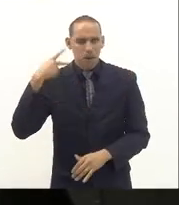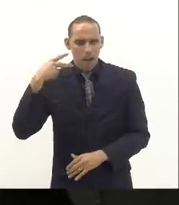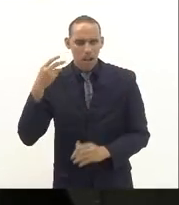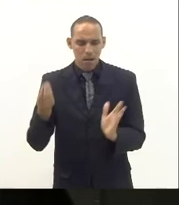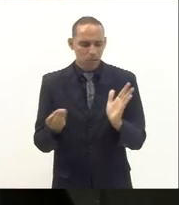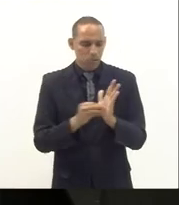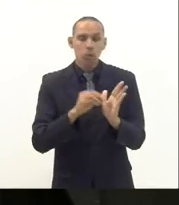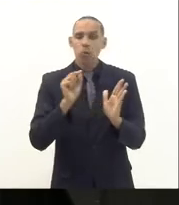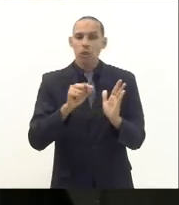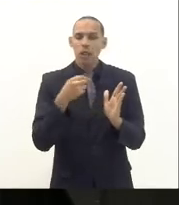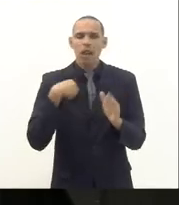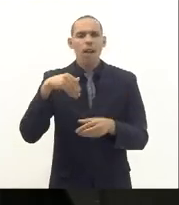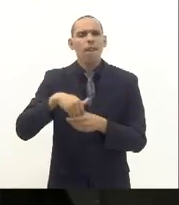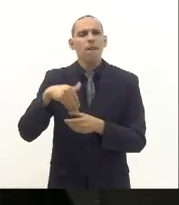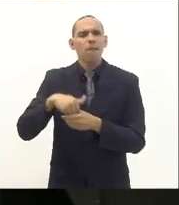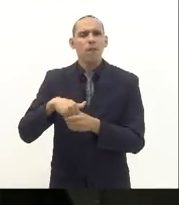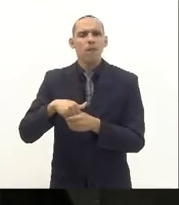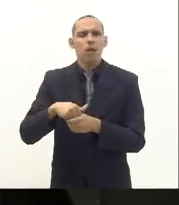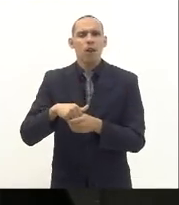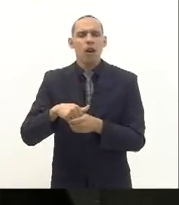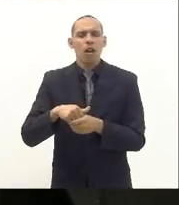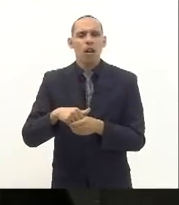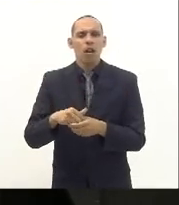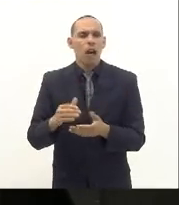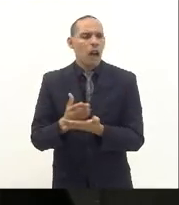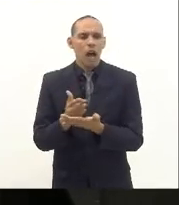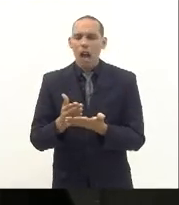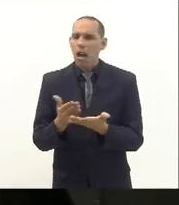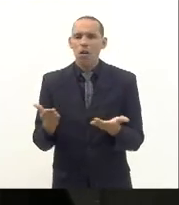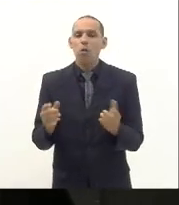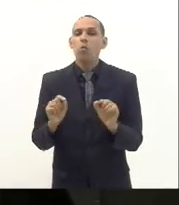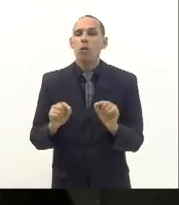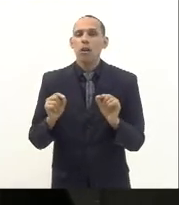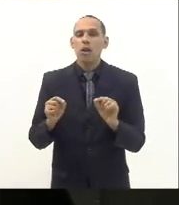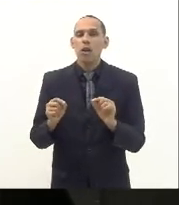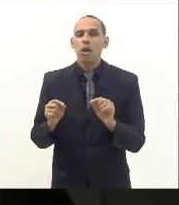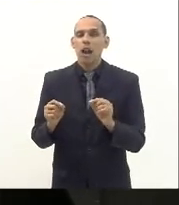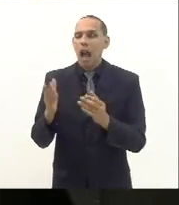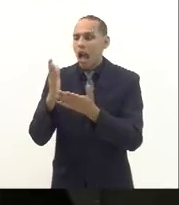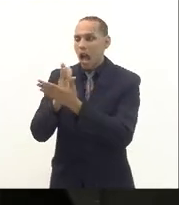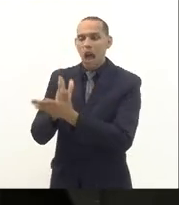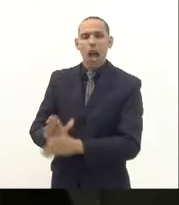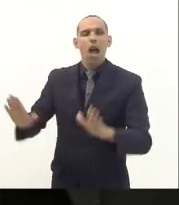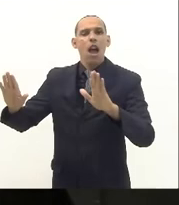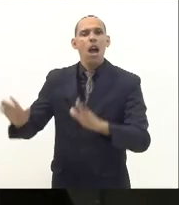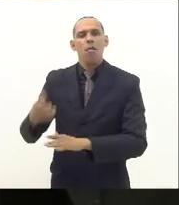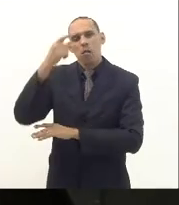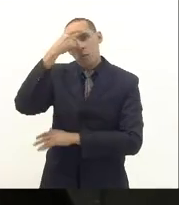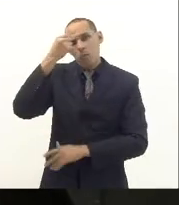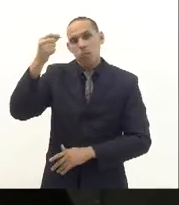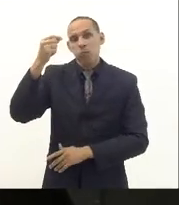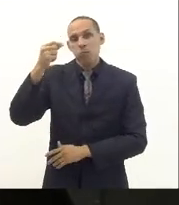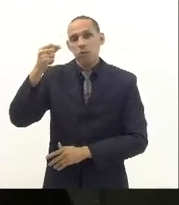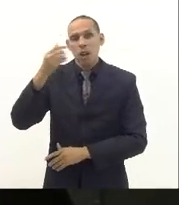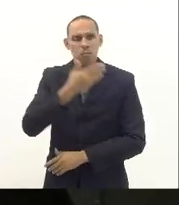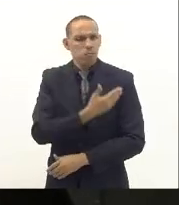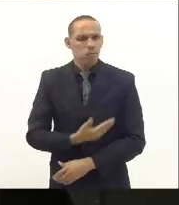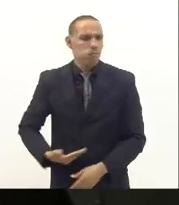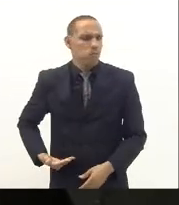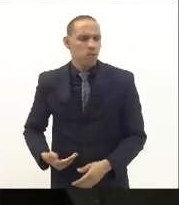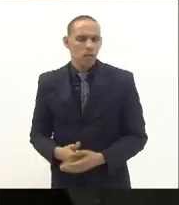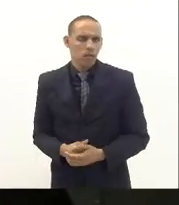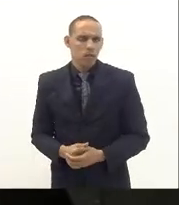tem alguma vez voltado para extinguir uma universidade pública